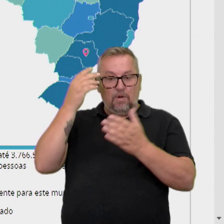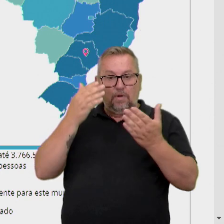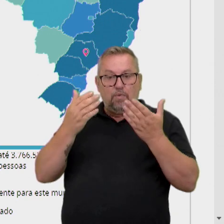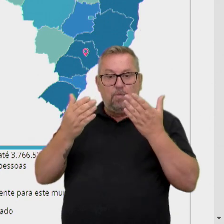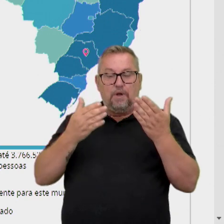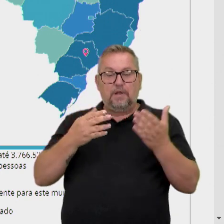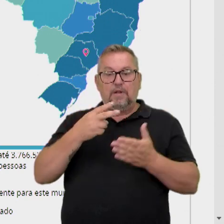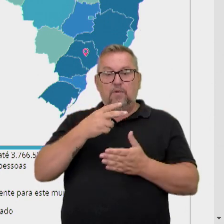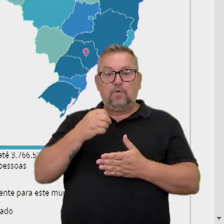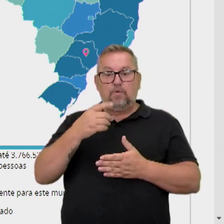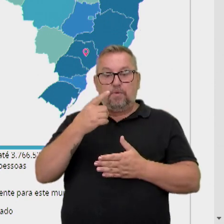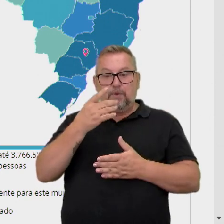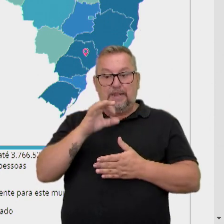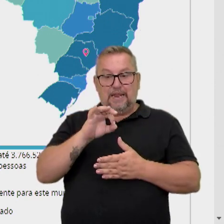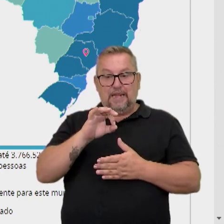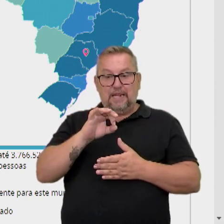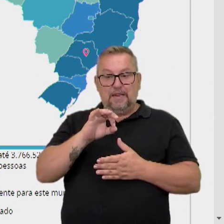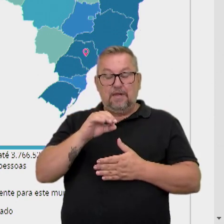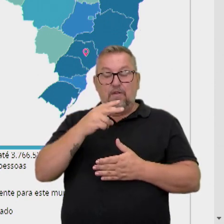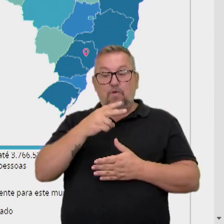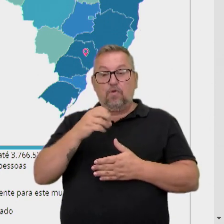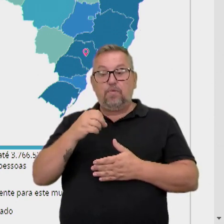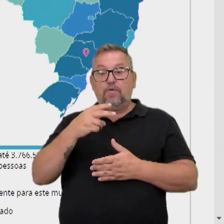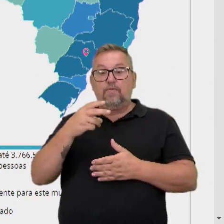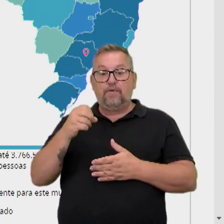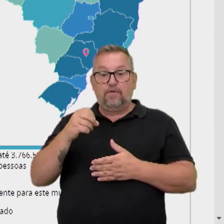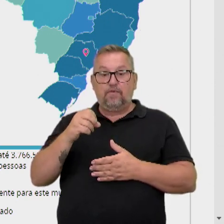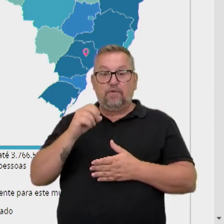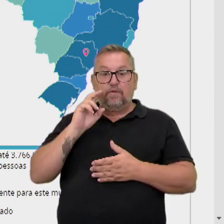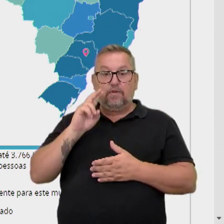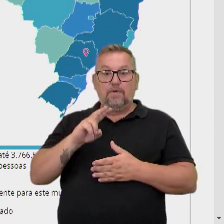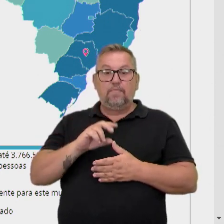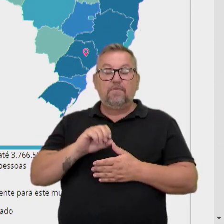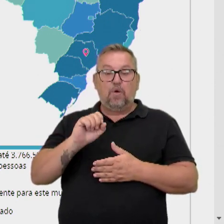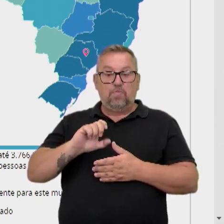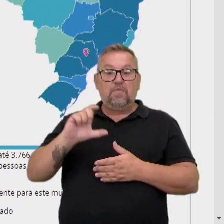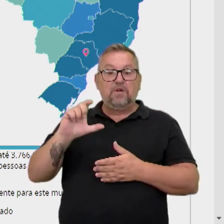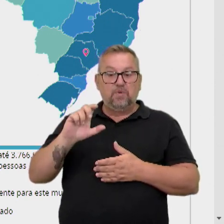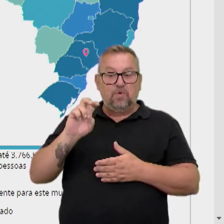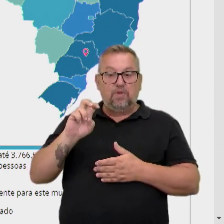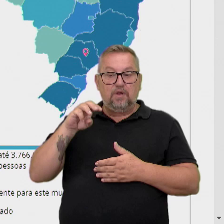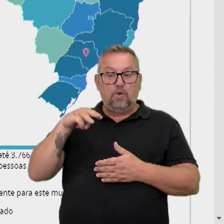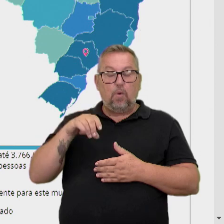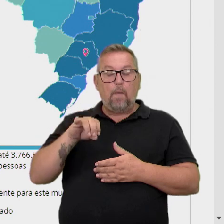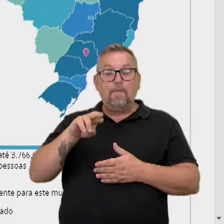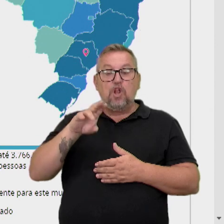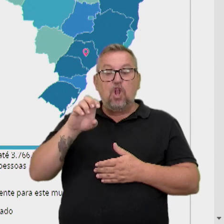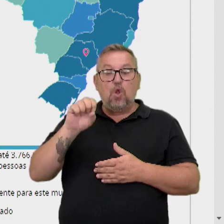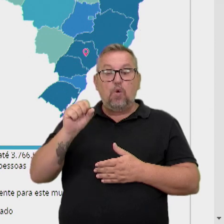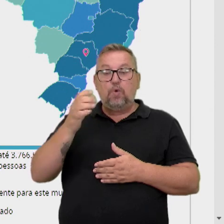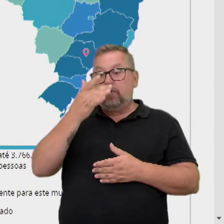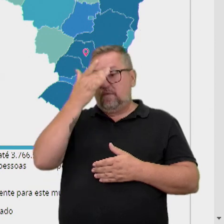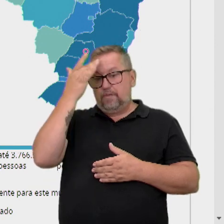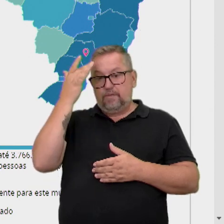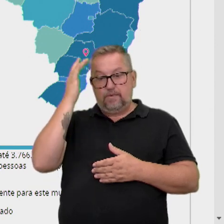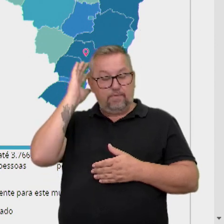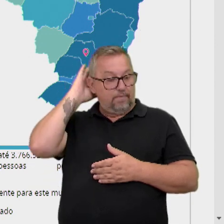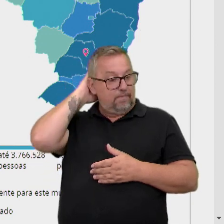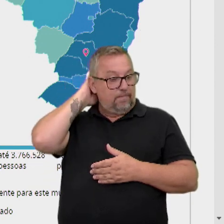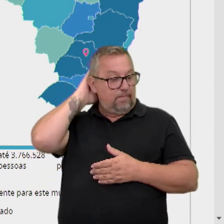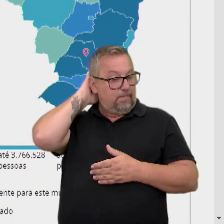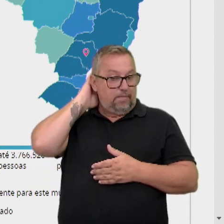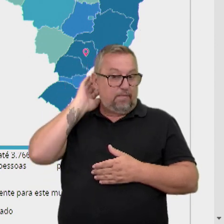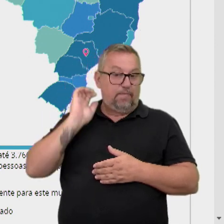aí, a população de São Paulo cresceu em torno aí de 5 milhões de pessoas, né, fazendo aqui a comparação.